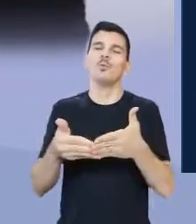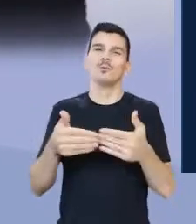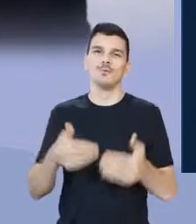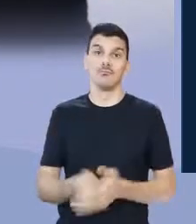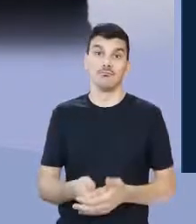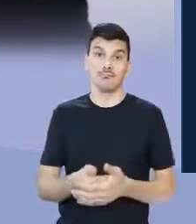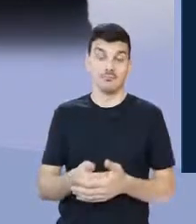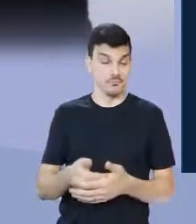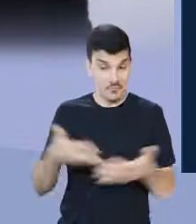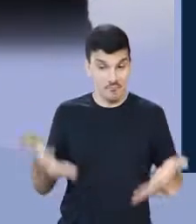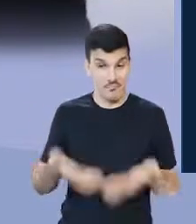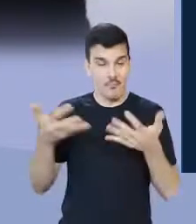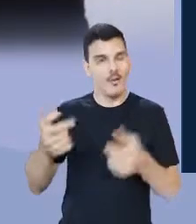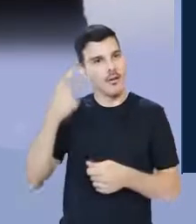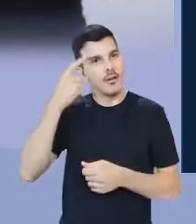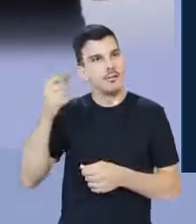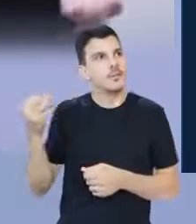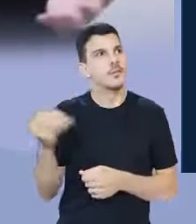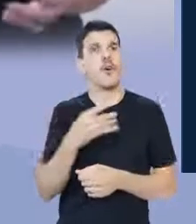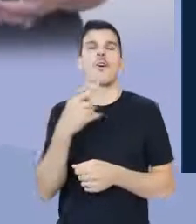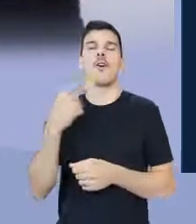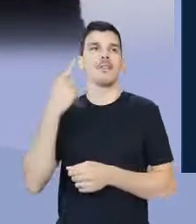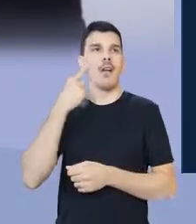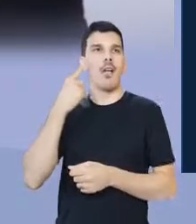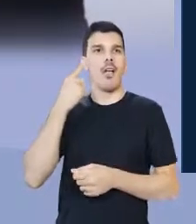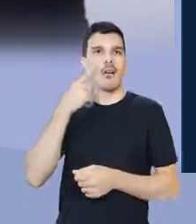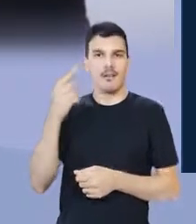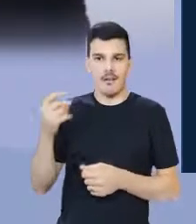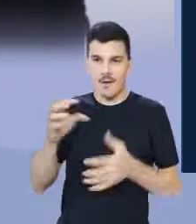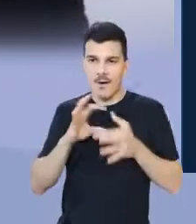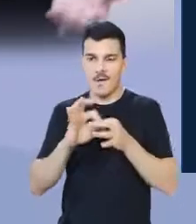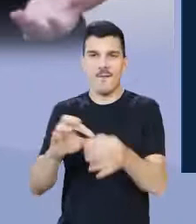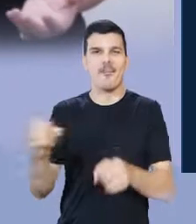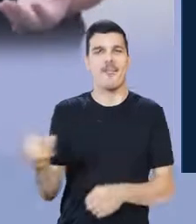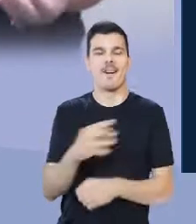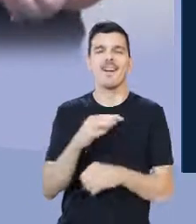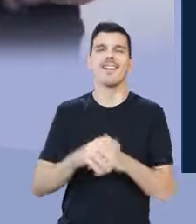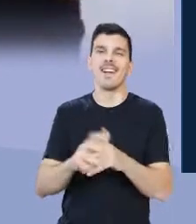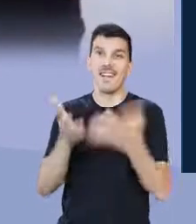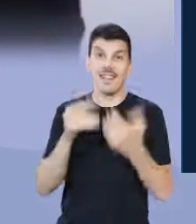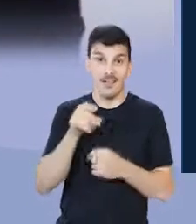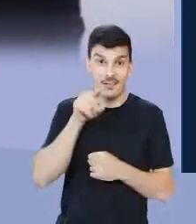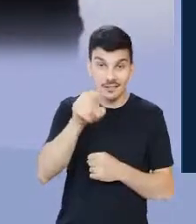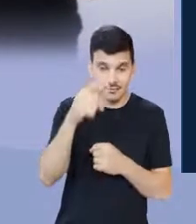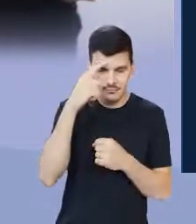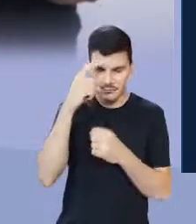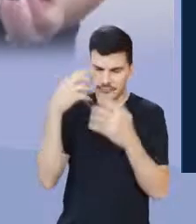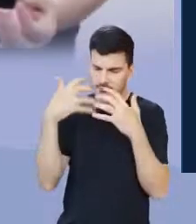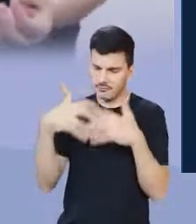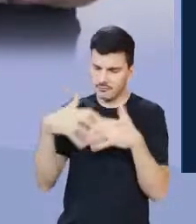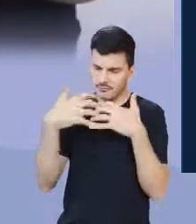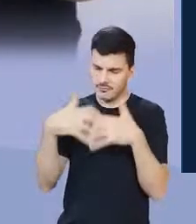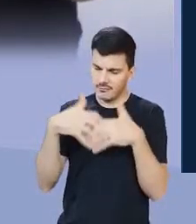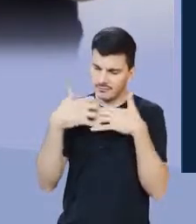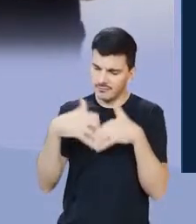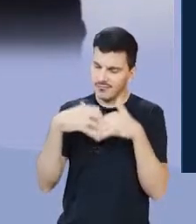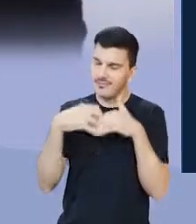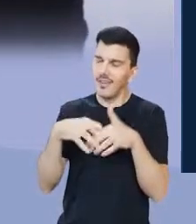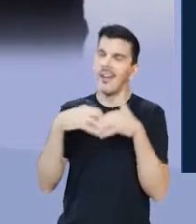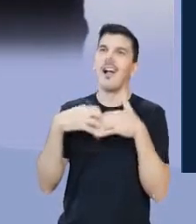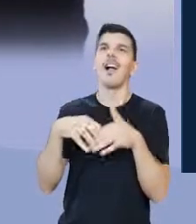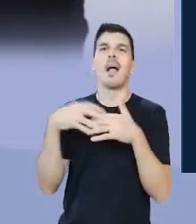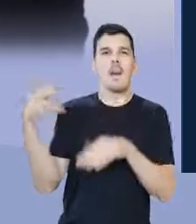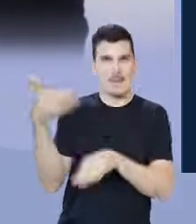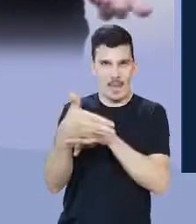tudo. Ele está promovendo a redescoberta, ele está promovendo o novo. Ele quer que o outro reflita, que